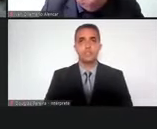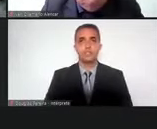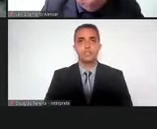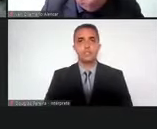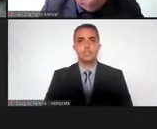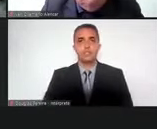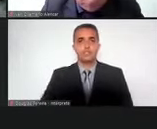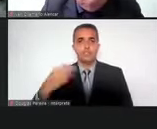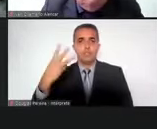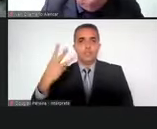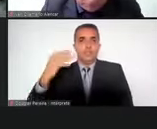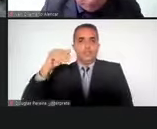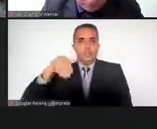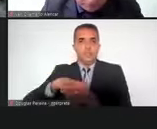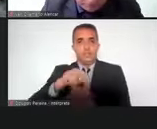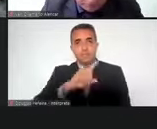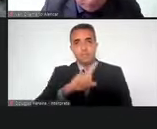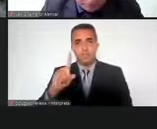3 votos não,